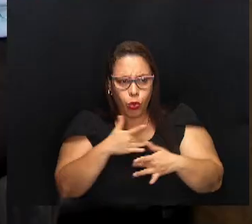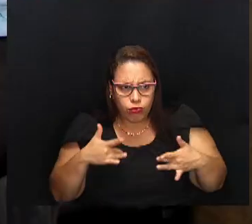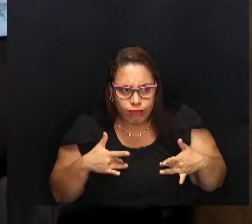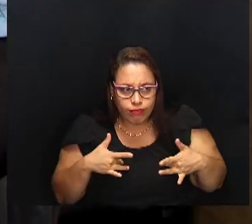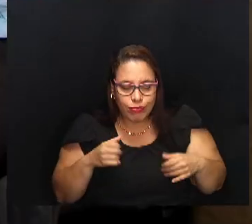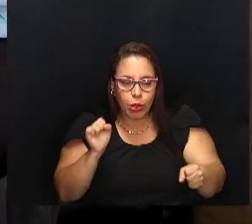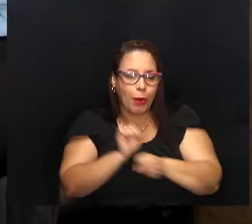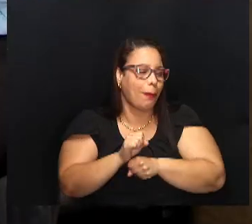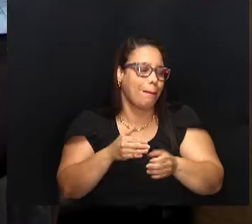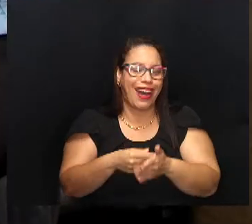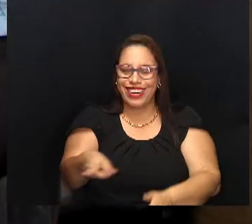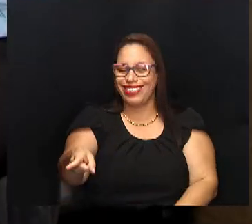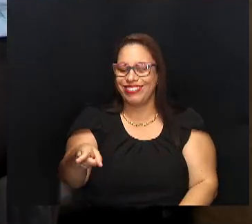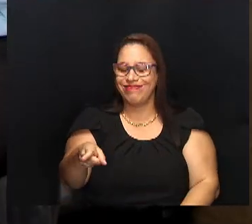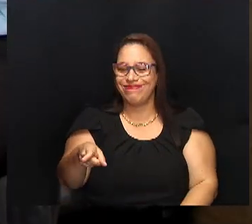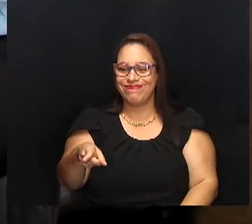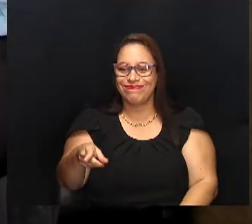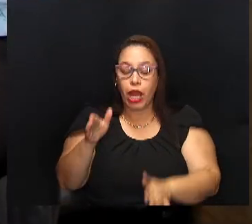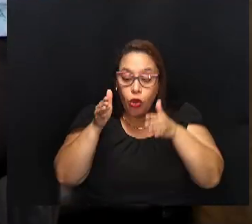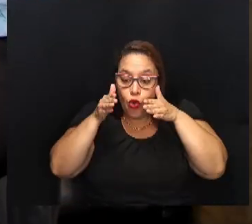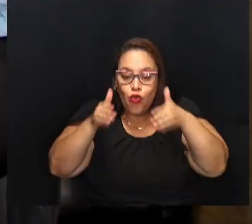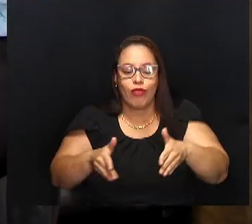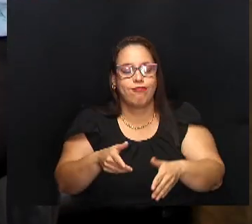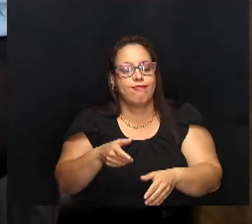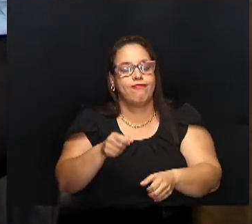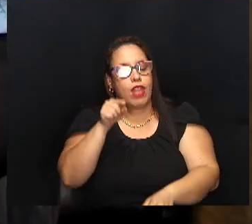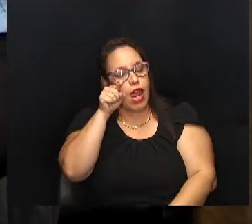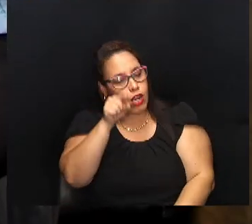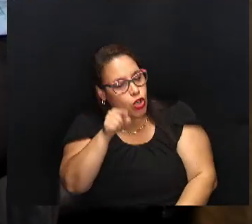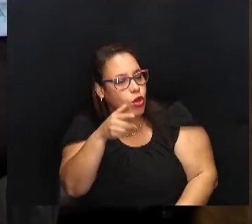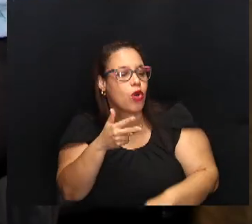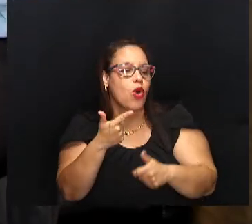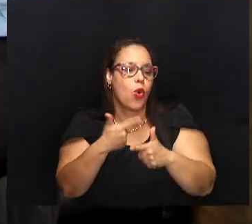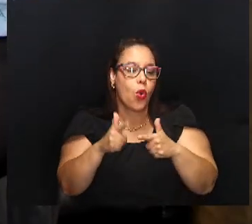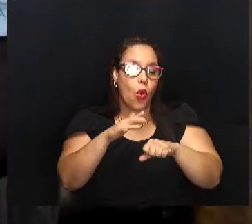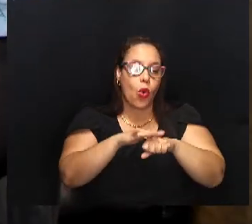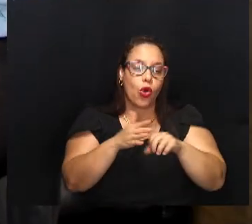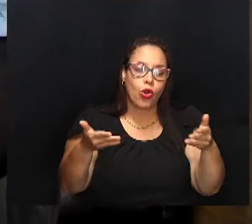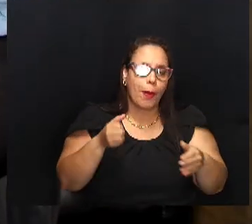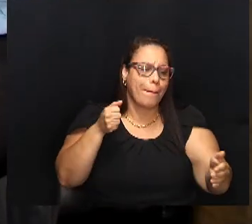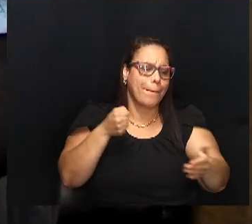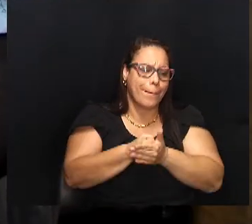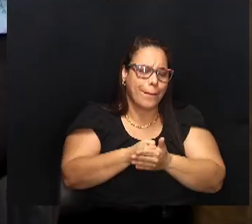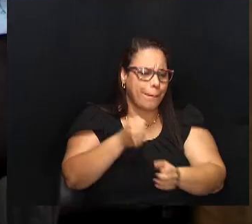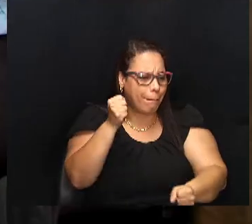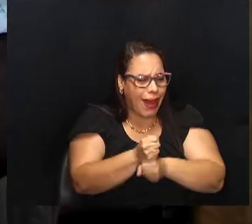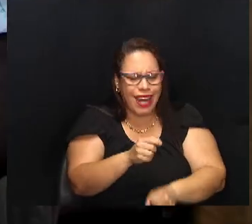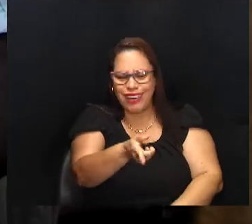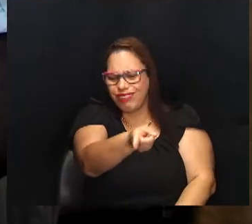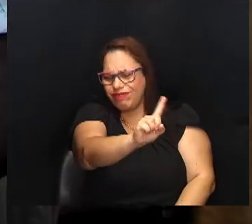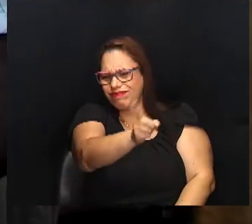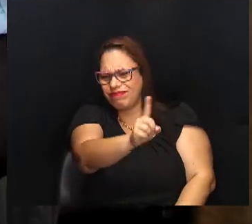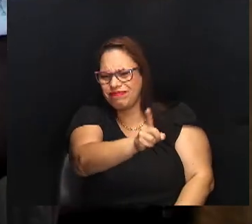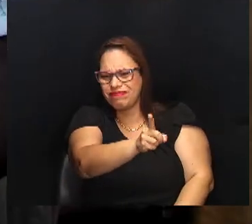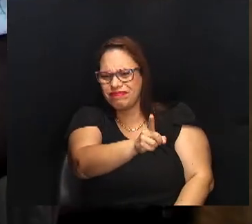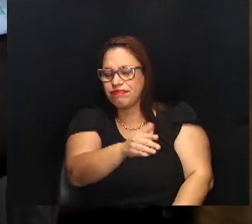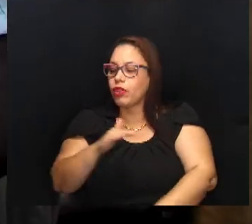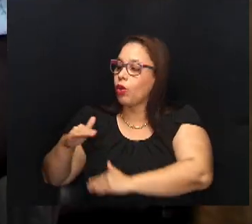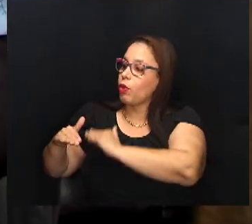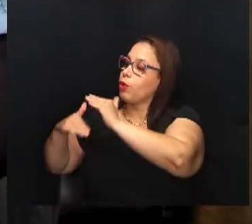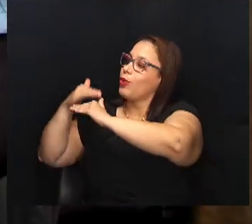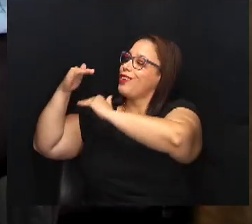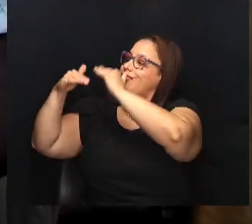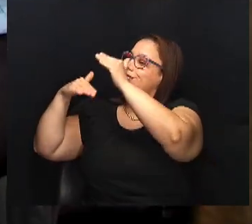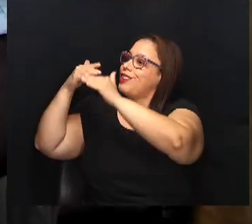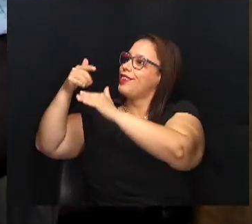paralisa ele. E aí, nosso maior foco é esse, não deixar a sua condição atual te paralisar. E né? você percebeu que o desenvolvimento